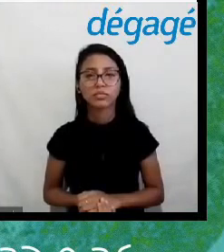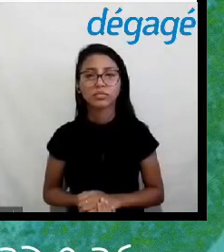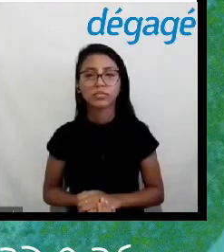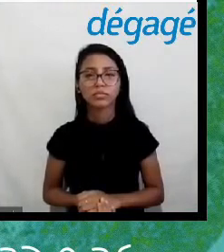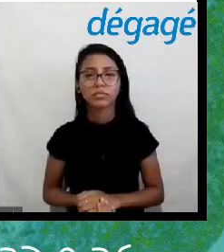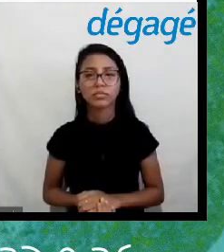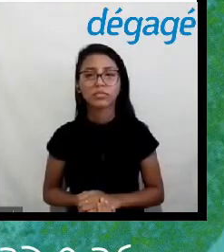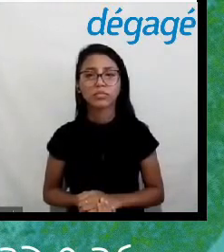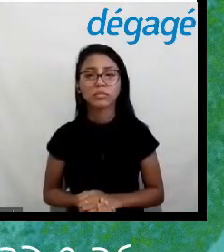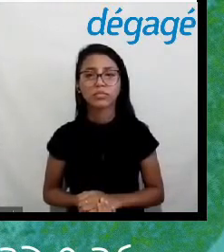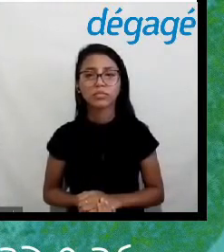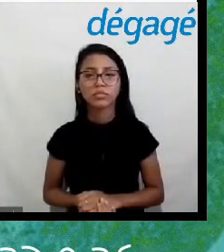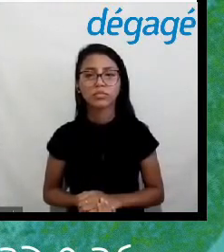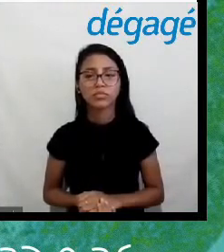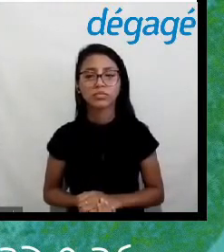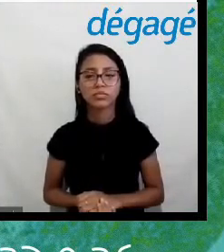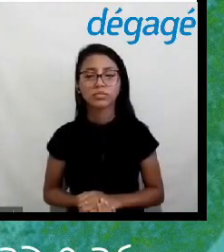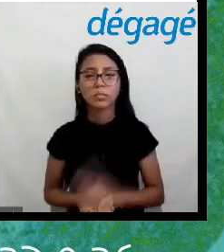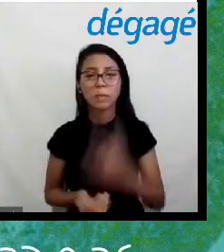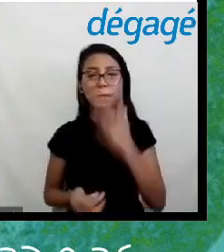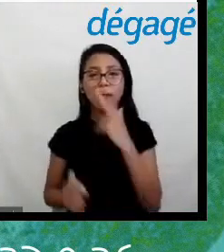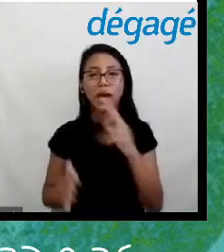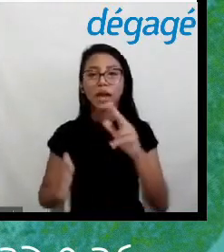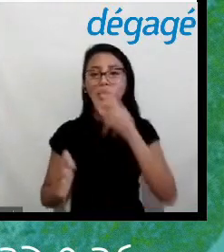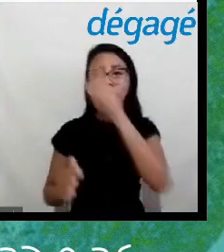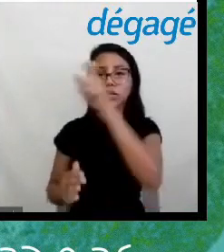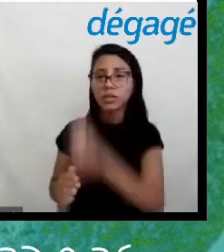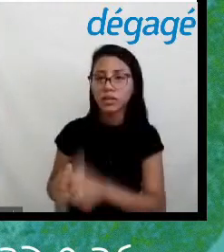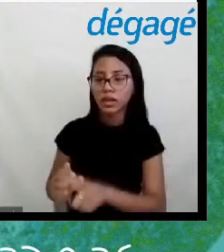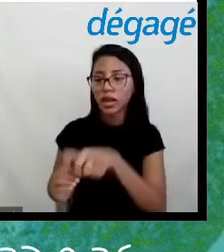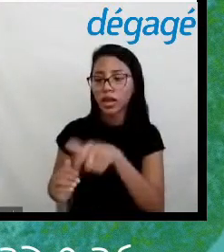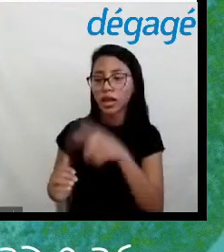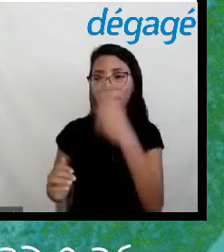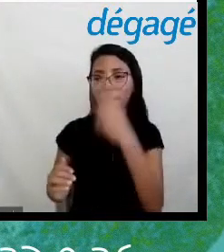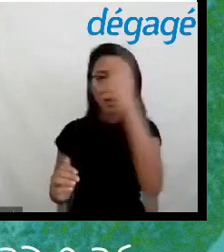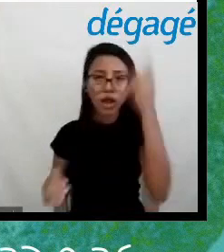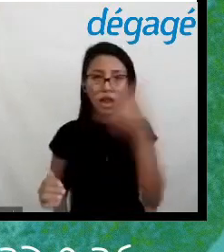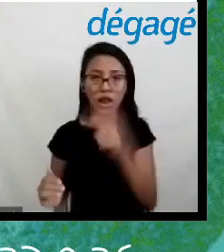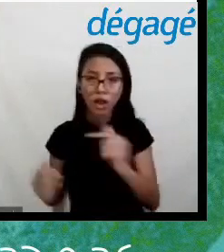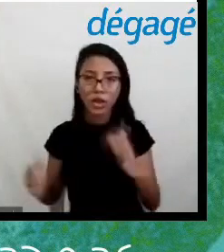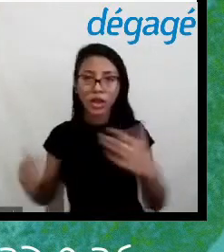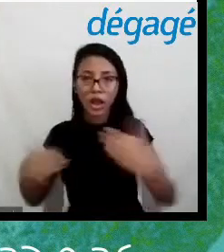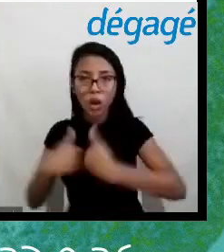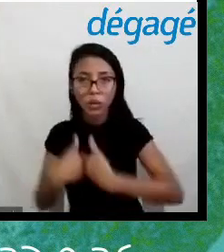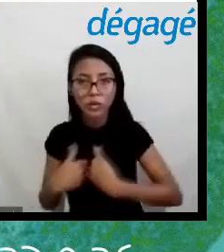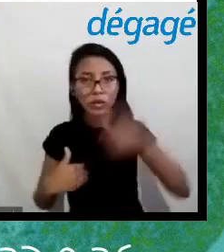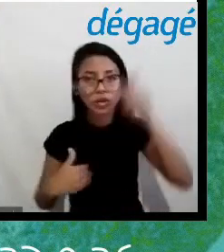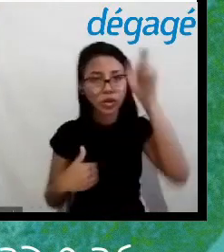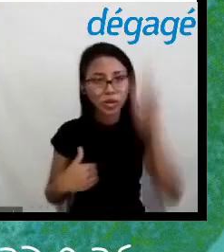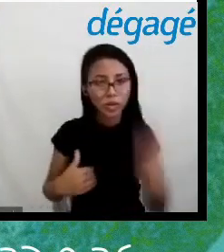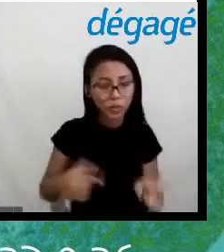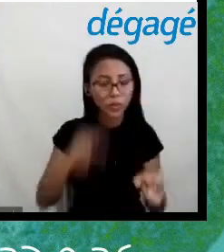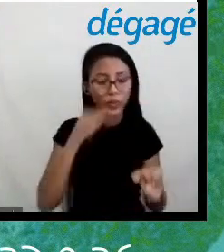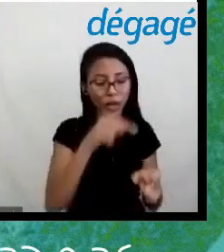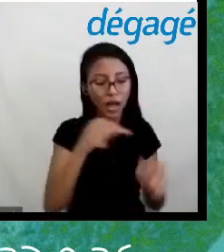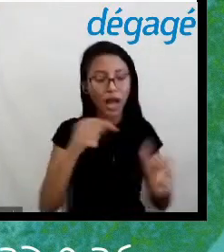Nesse sentido, né? E aí, o início se deu